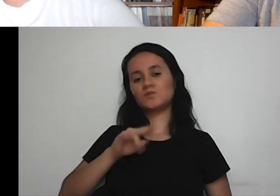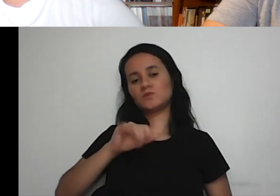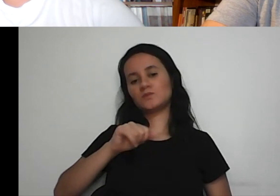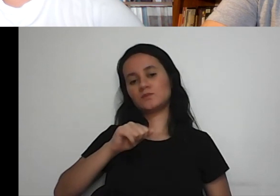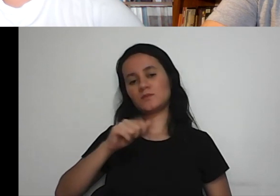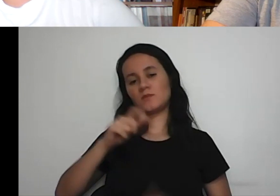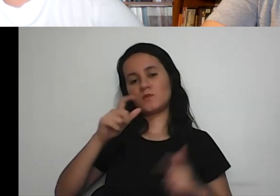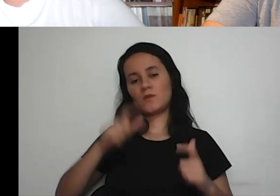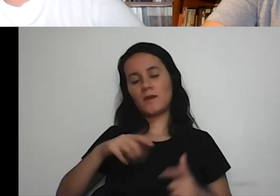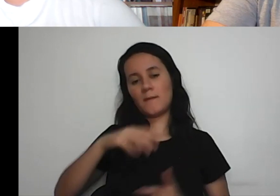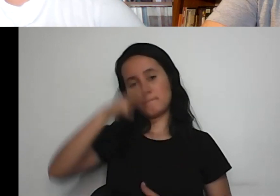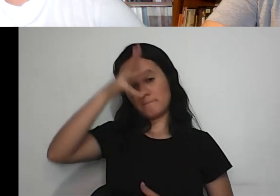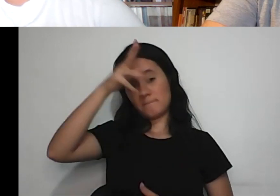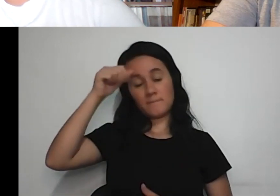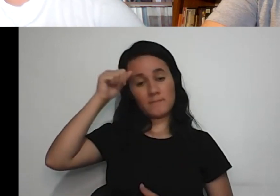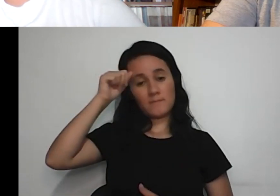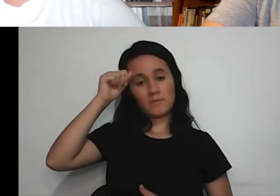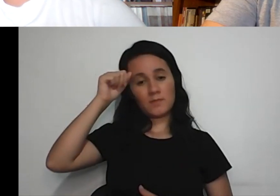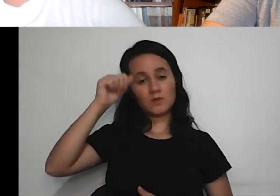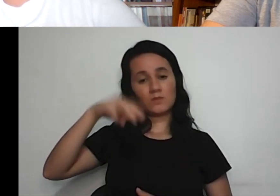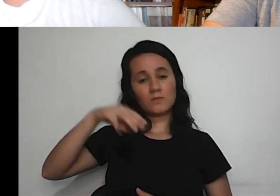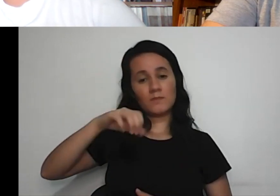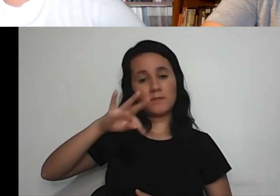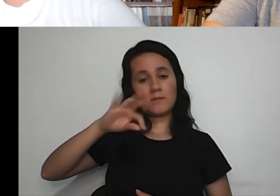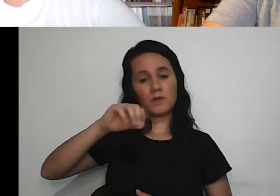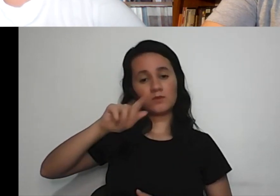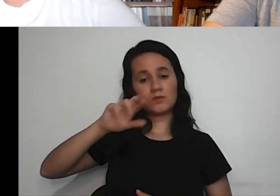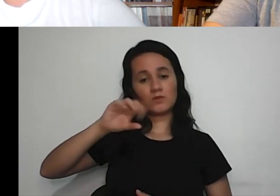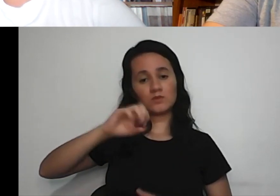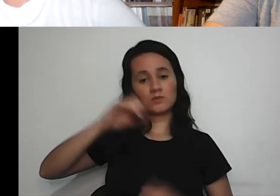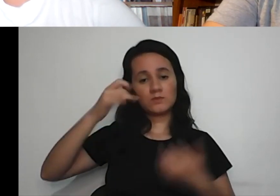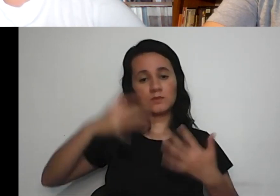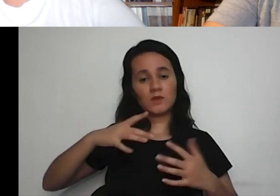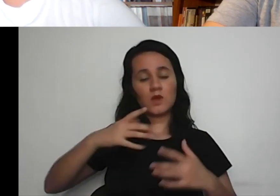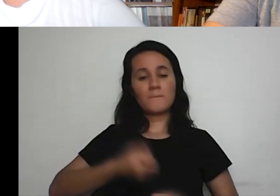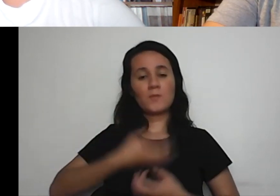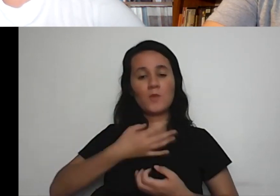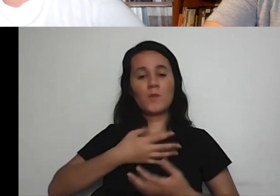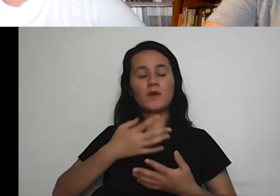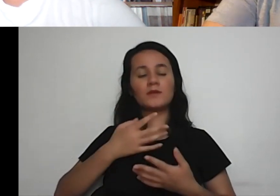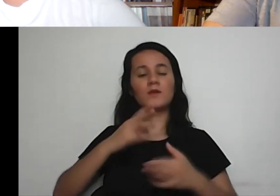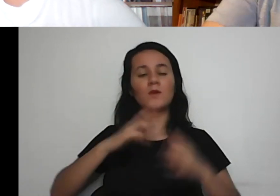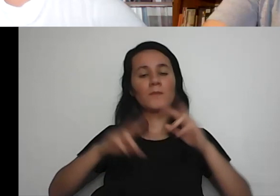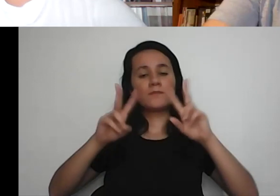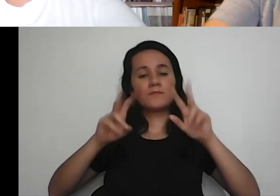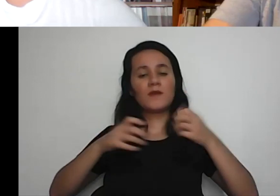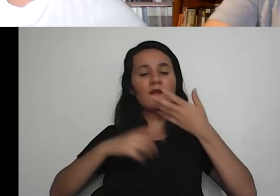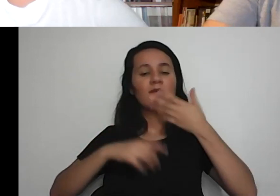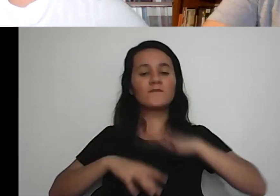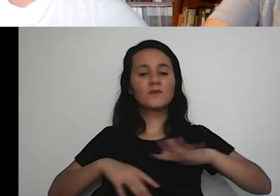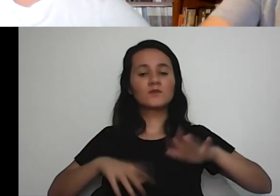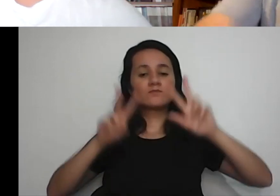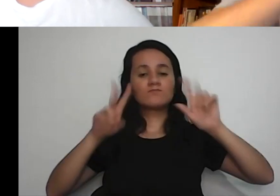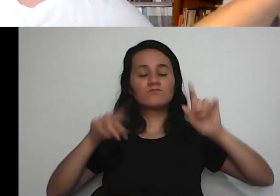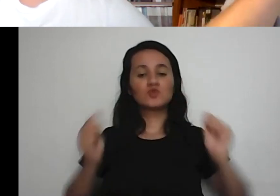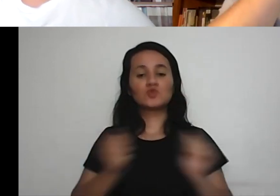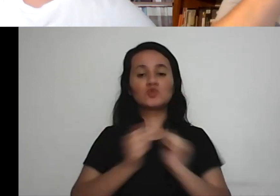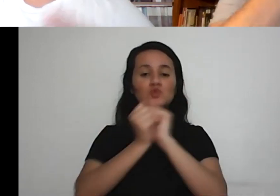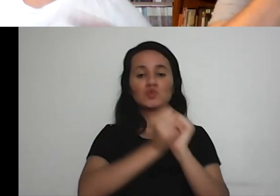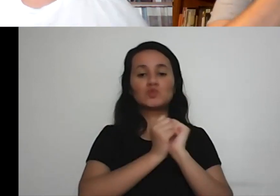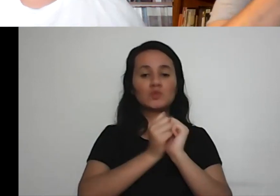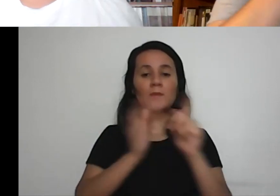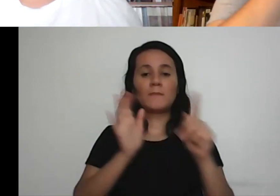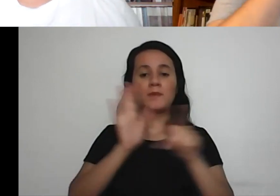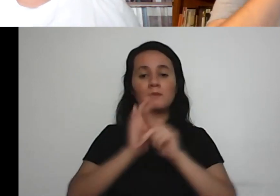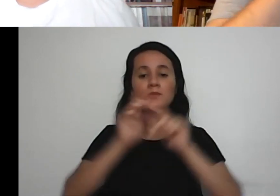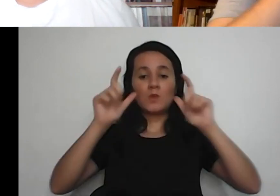colocamos autores contemporâneos, antigos, poetas, romancistas, infantil, tudo junto, em destaque como autores